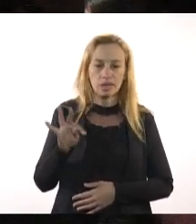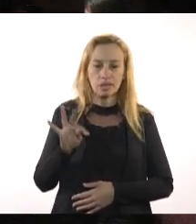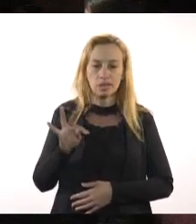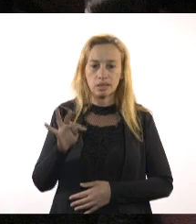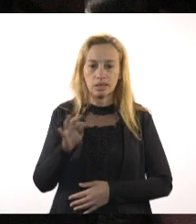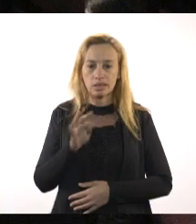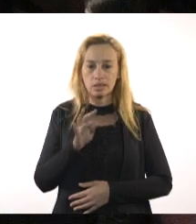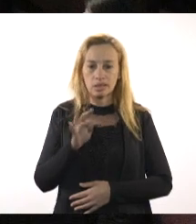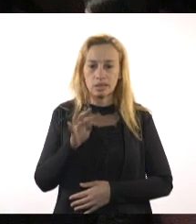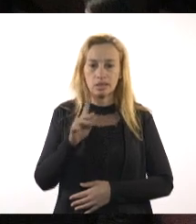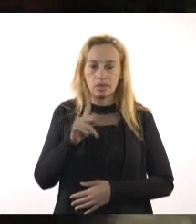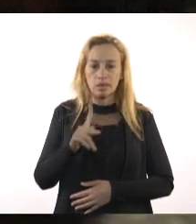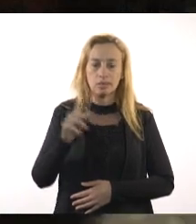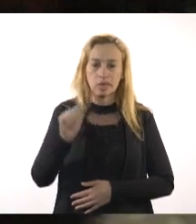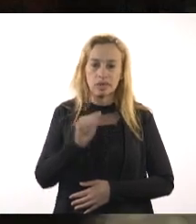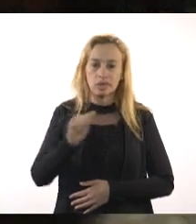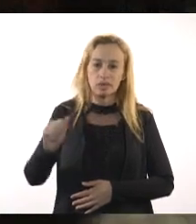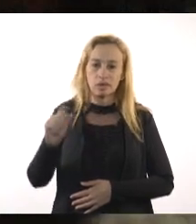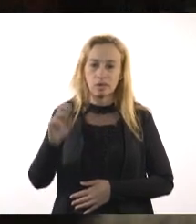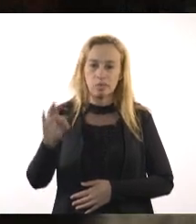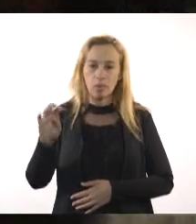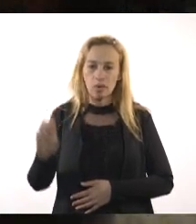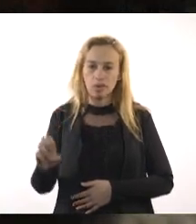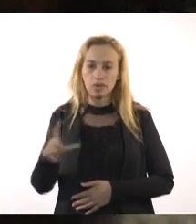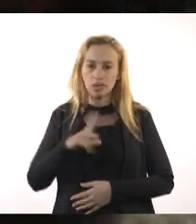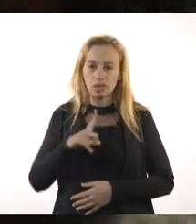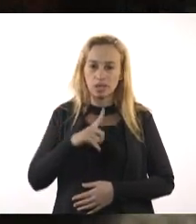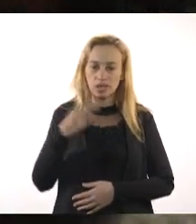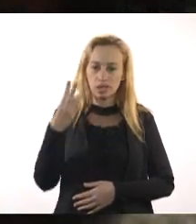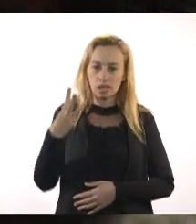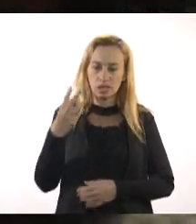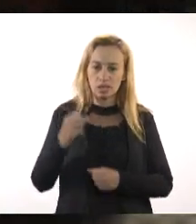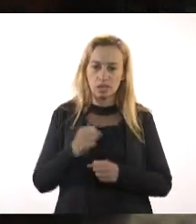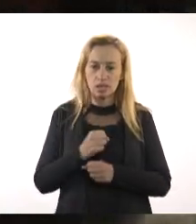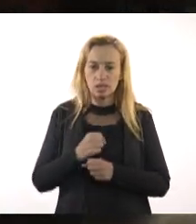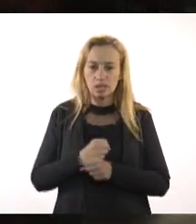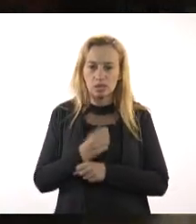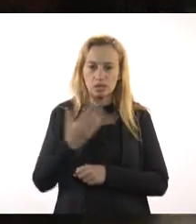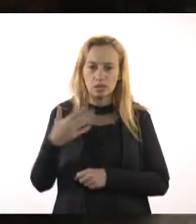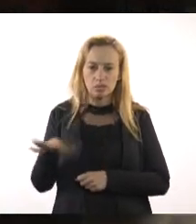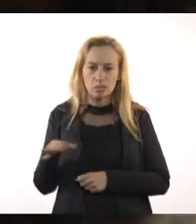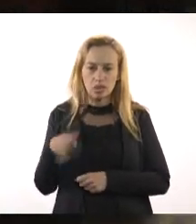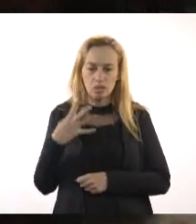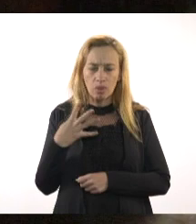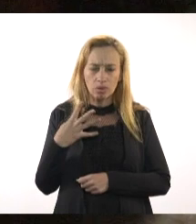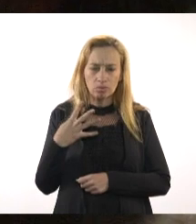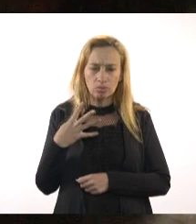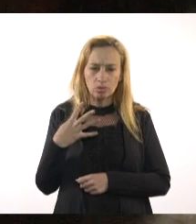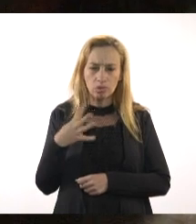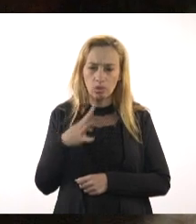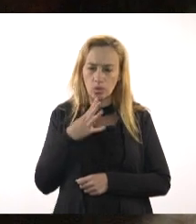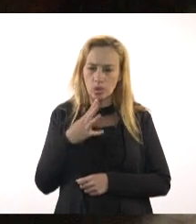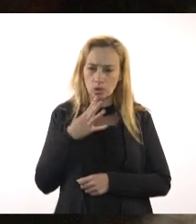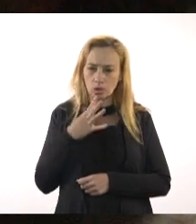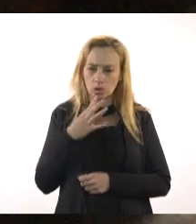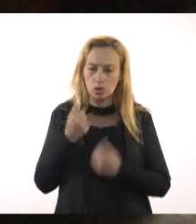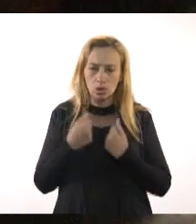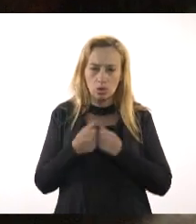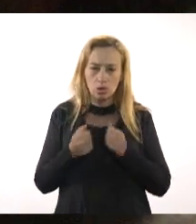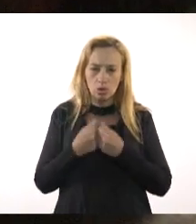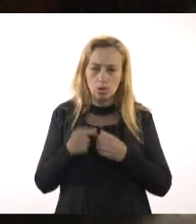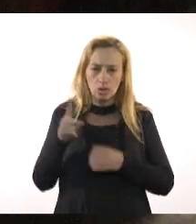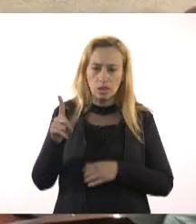passaporte da cidadania tem mais ou menos uns 3 anos e meio, 4 anos. conheci no ônibus lá na